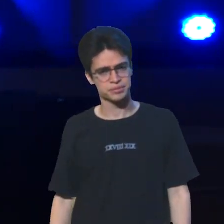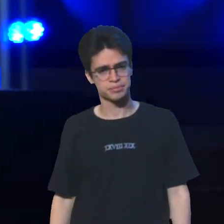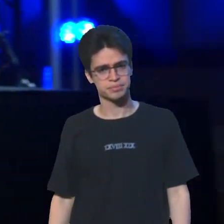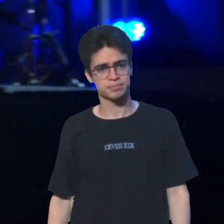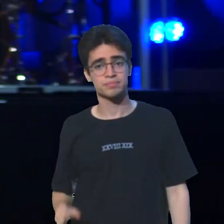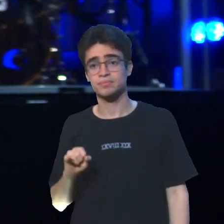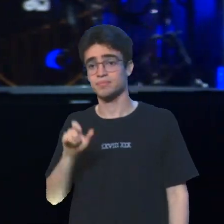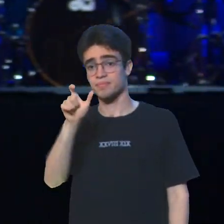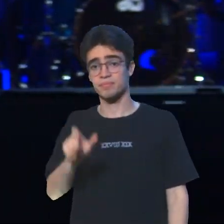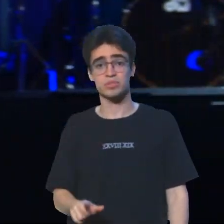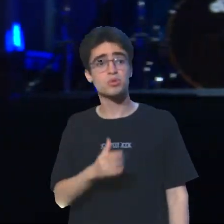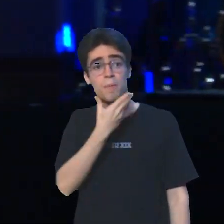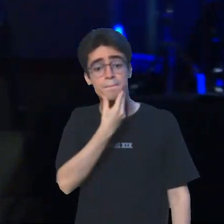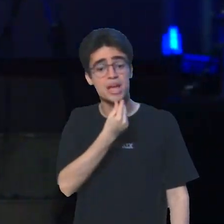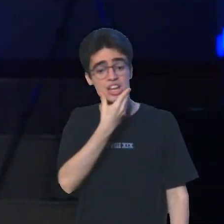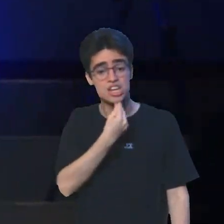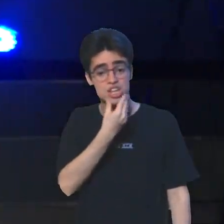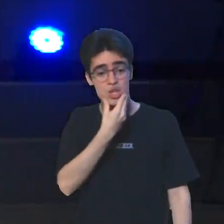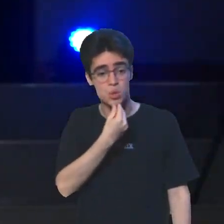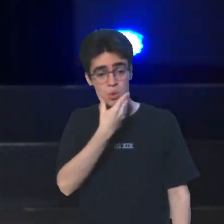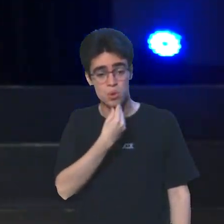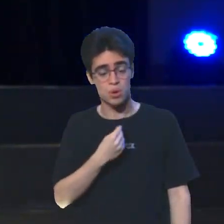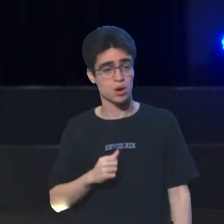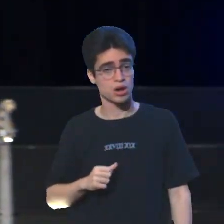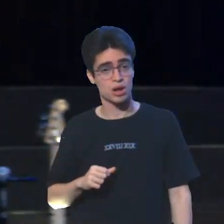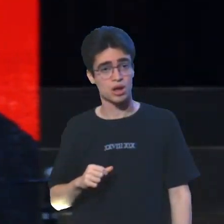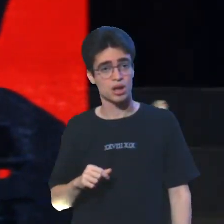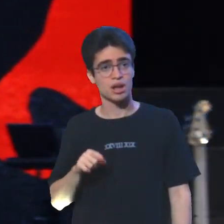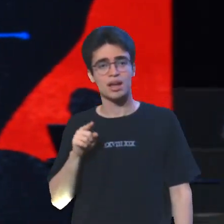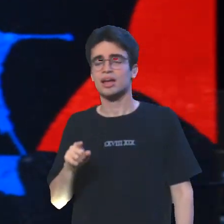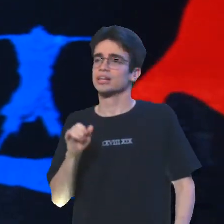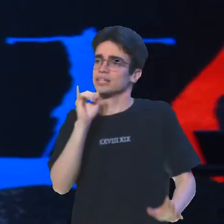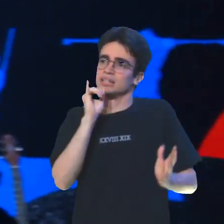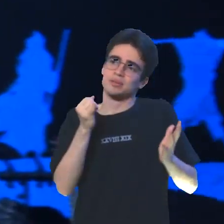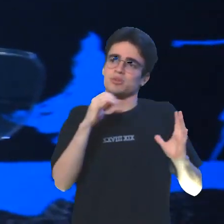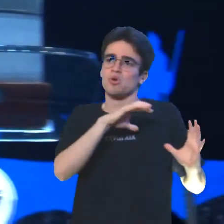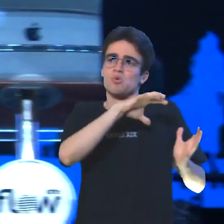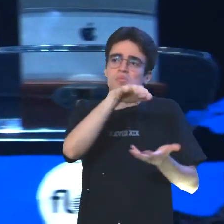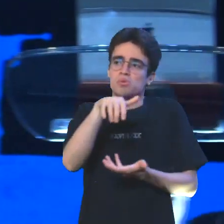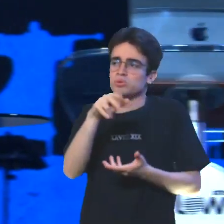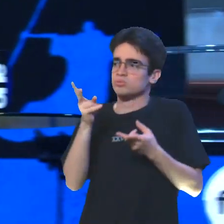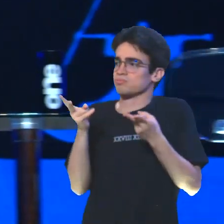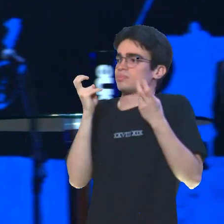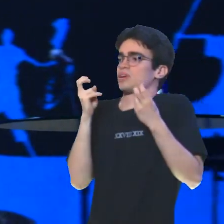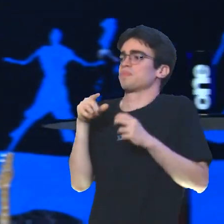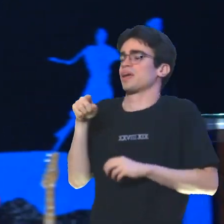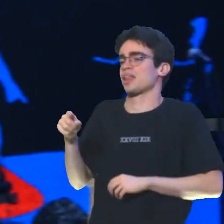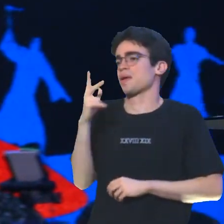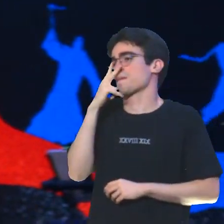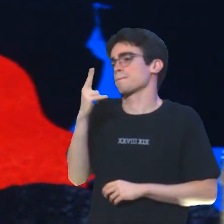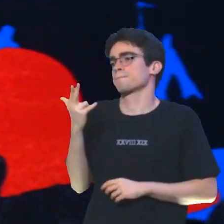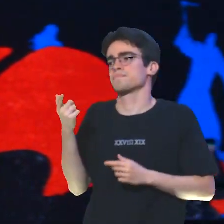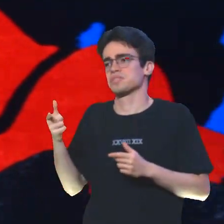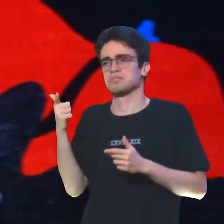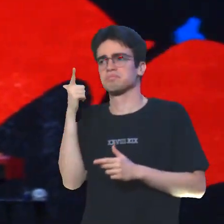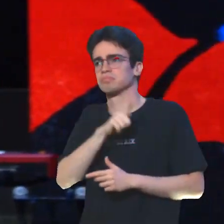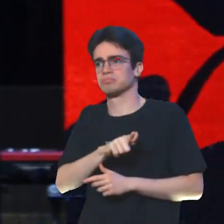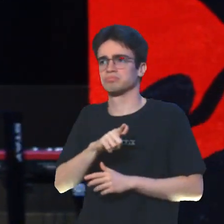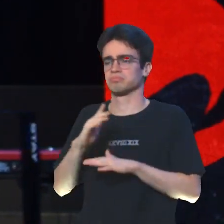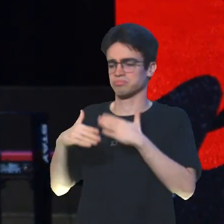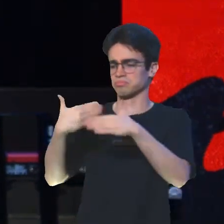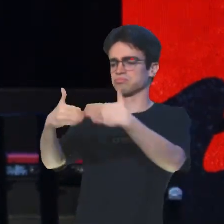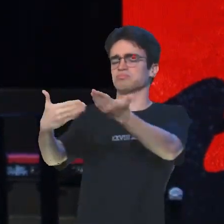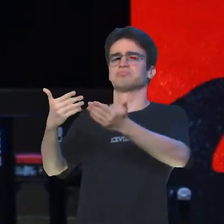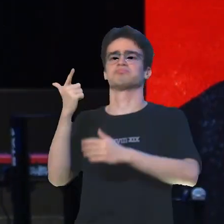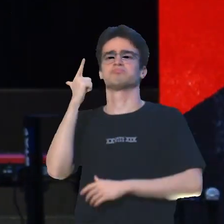Se um menino que, na visão mundana, está mais do que encaminhado para ser